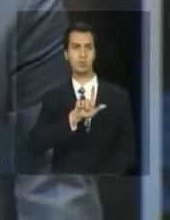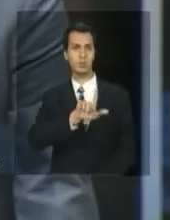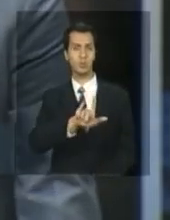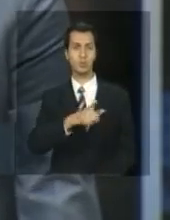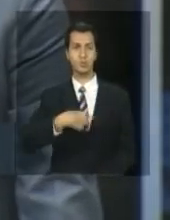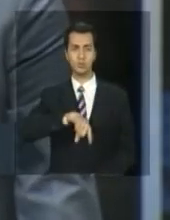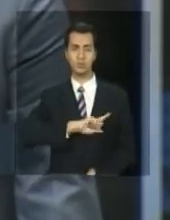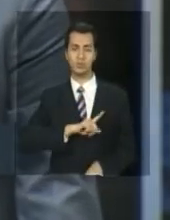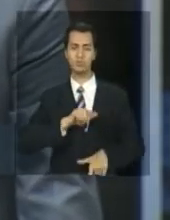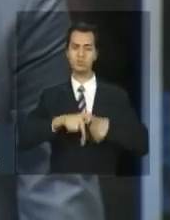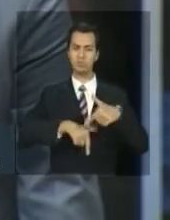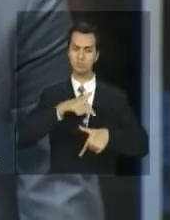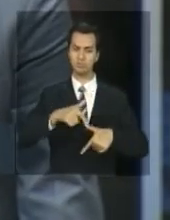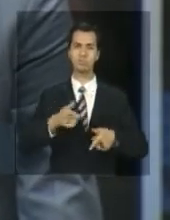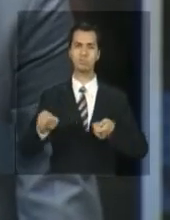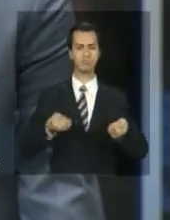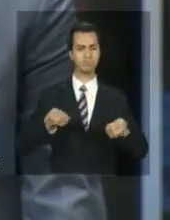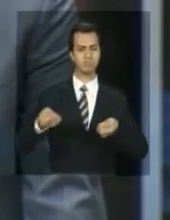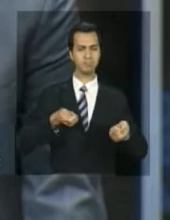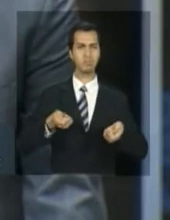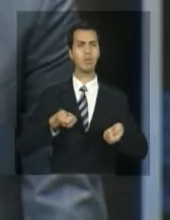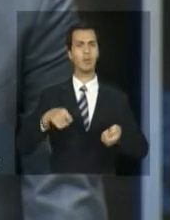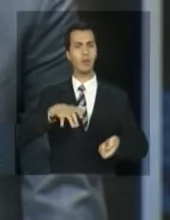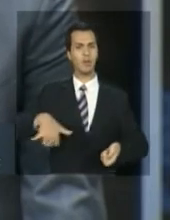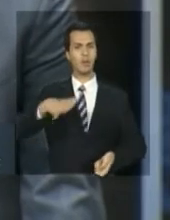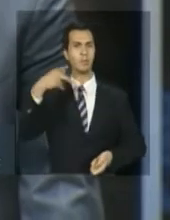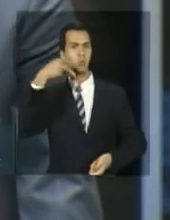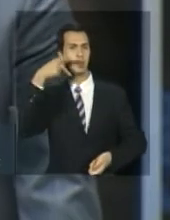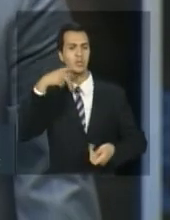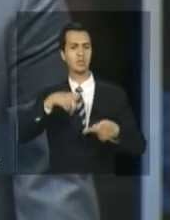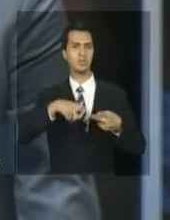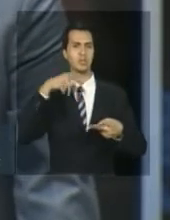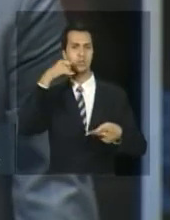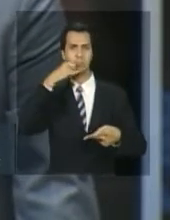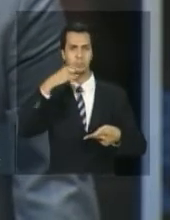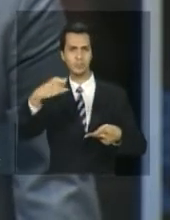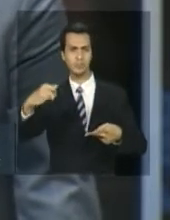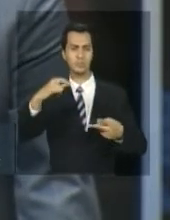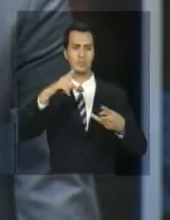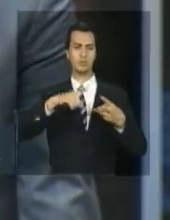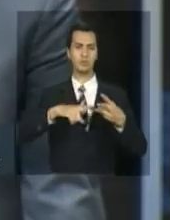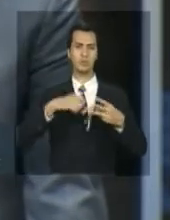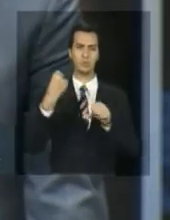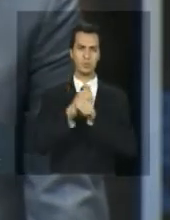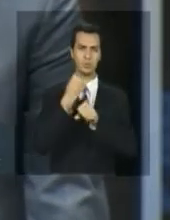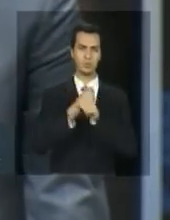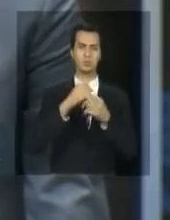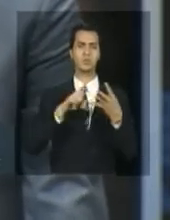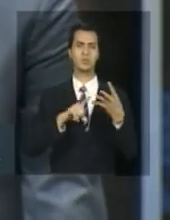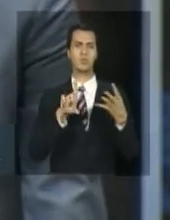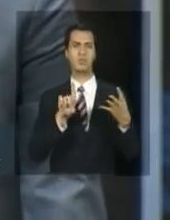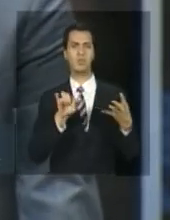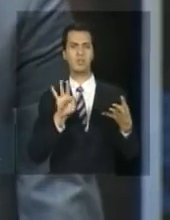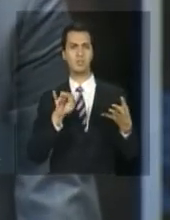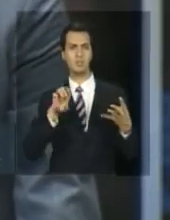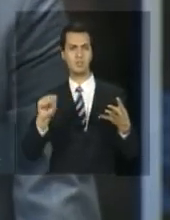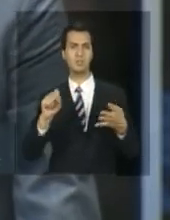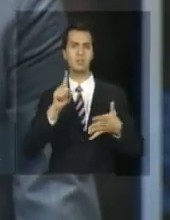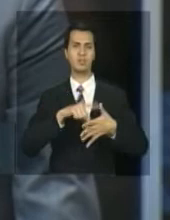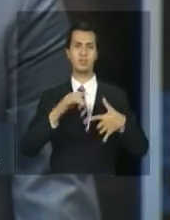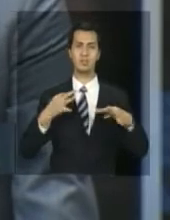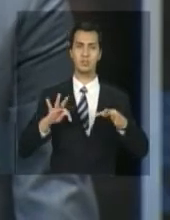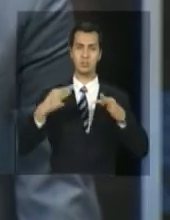das esferas política, energética, de infraestrutura, de defesa,